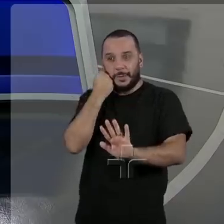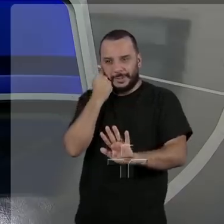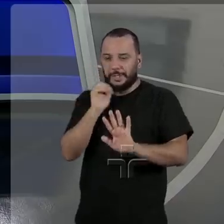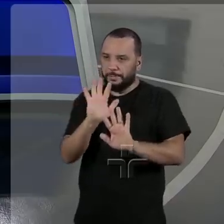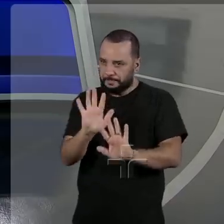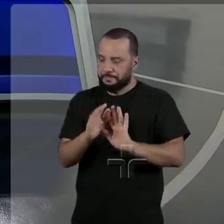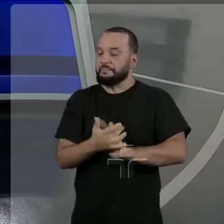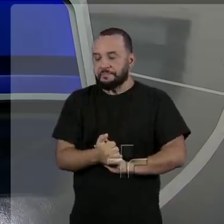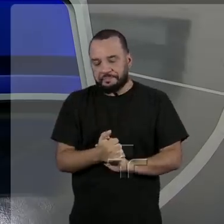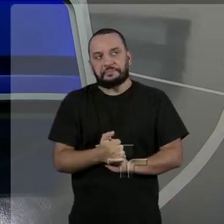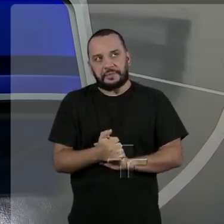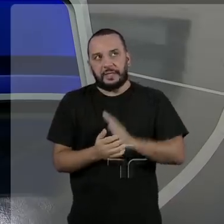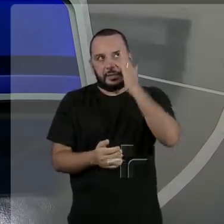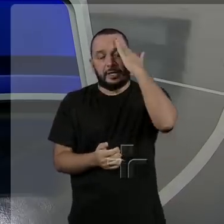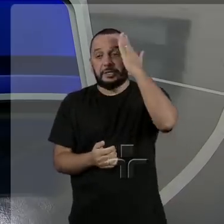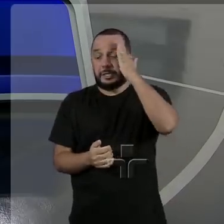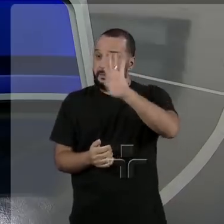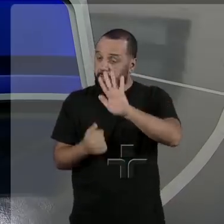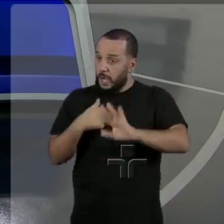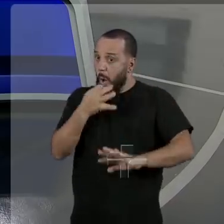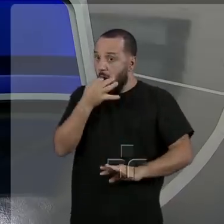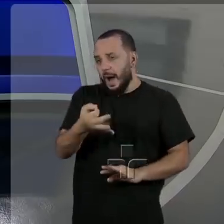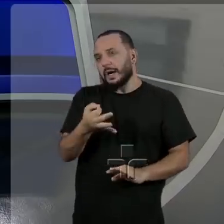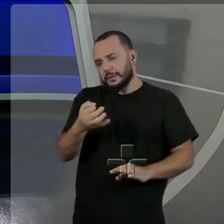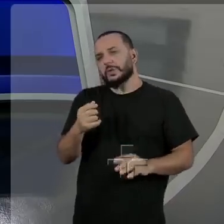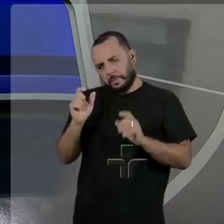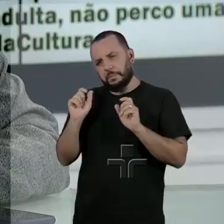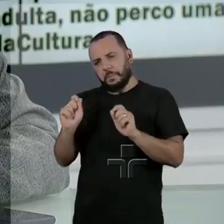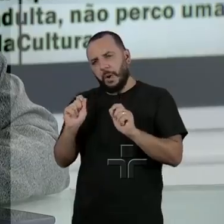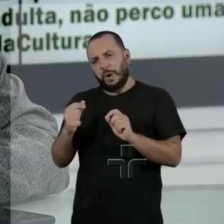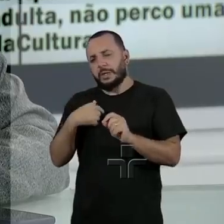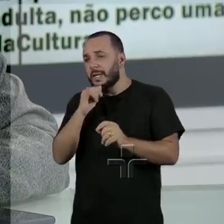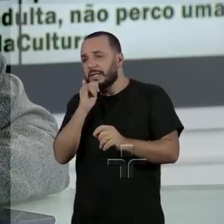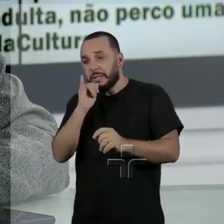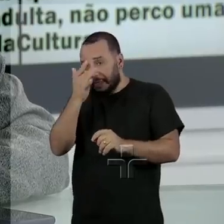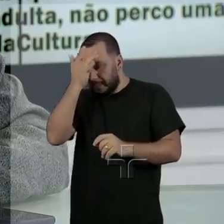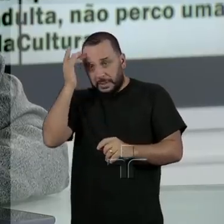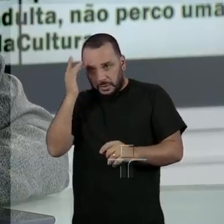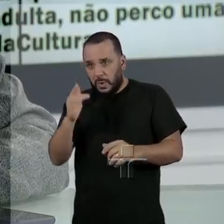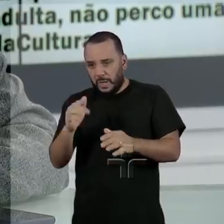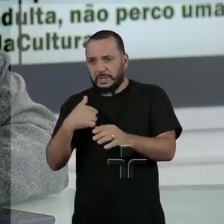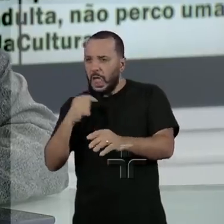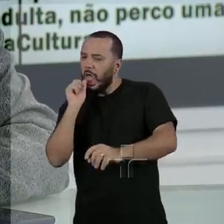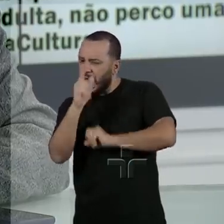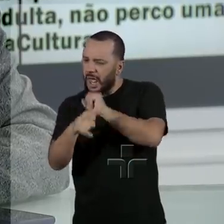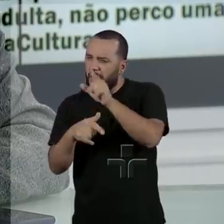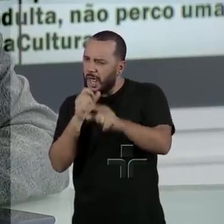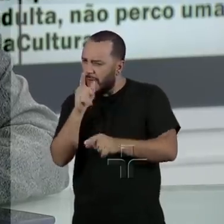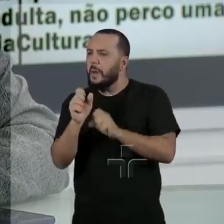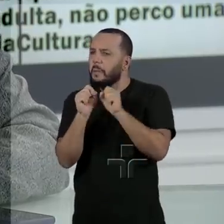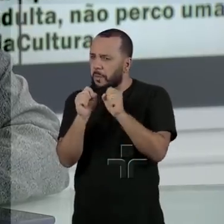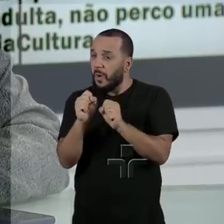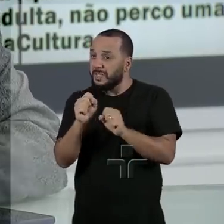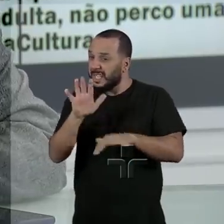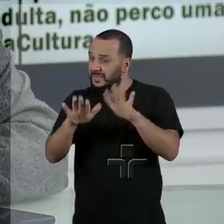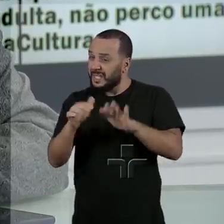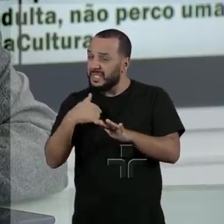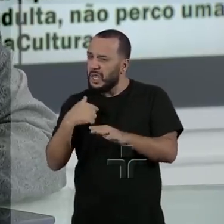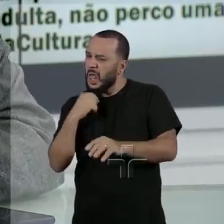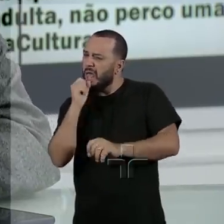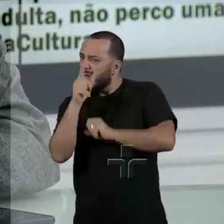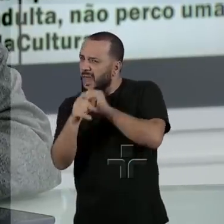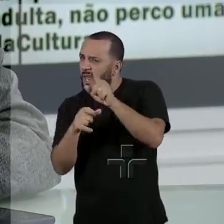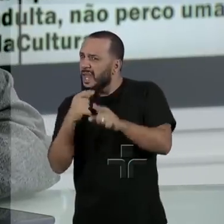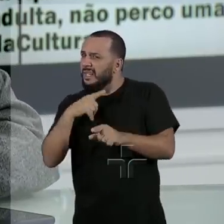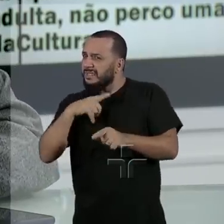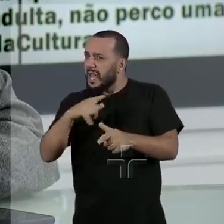que a gente sempre pode fazer críticas a tentativas de solução de problemas sociais se essas tentativas tiverem